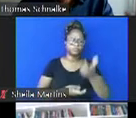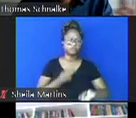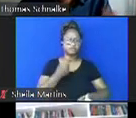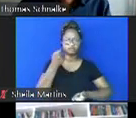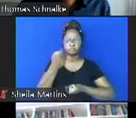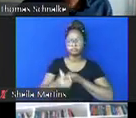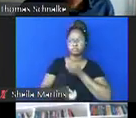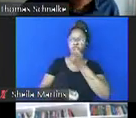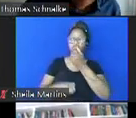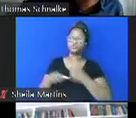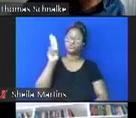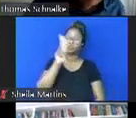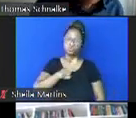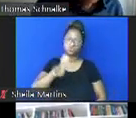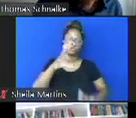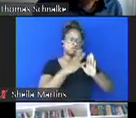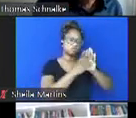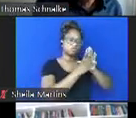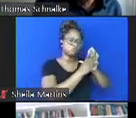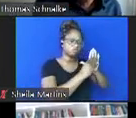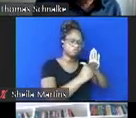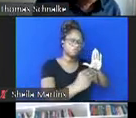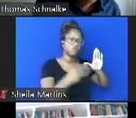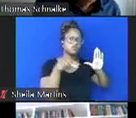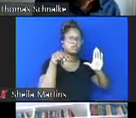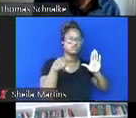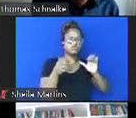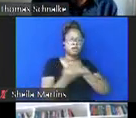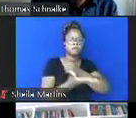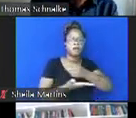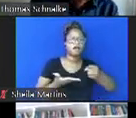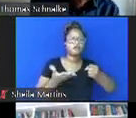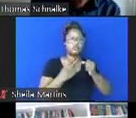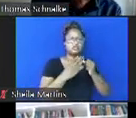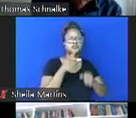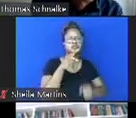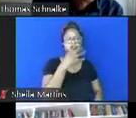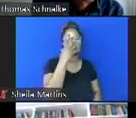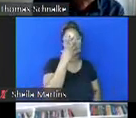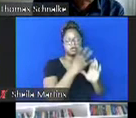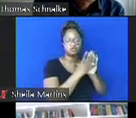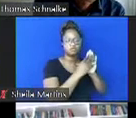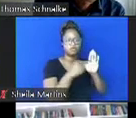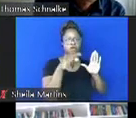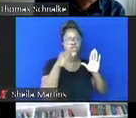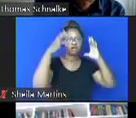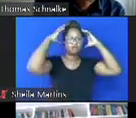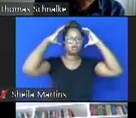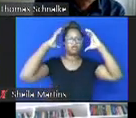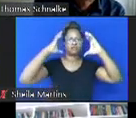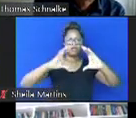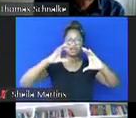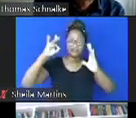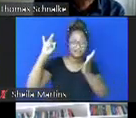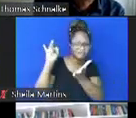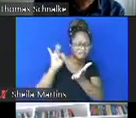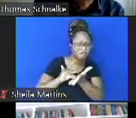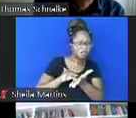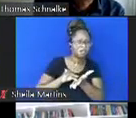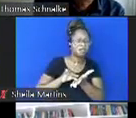e modelos para chegar à base desse modelo, por exemplo, aqui, que é um crânio real sobre o